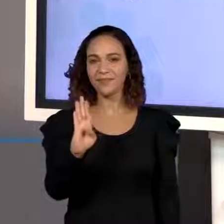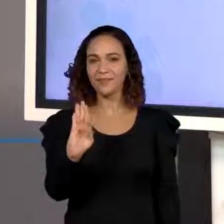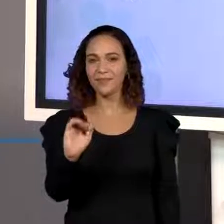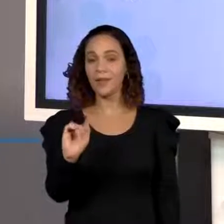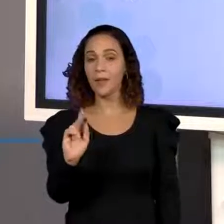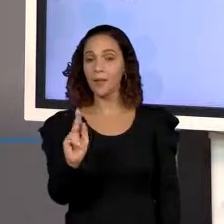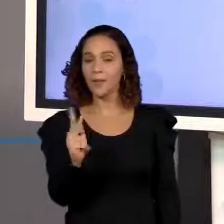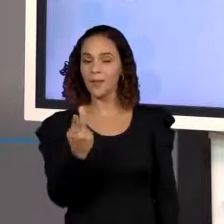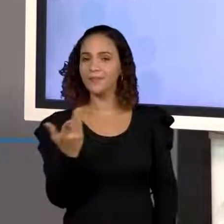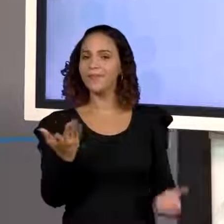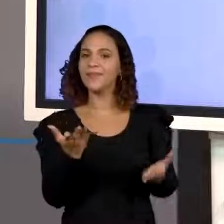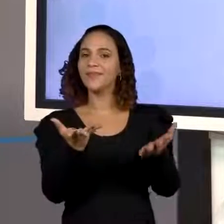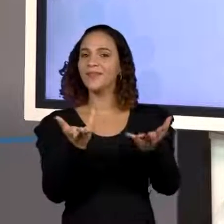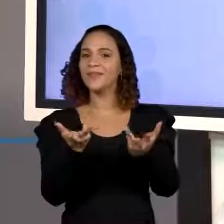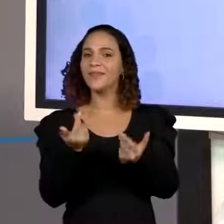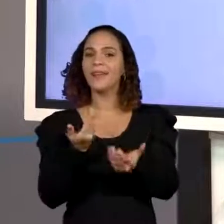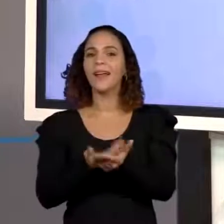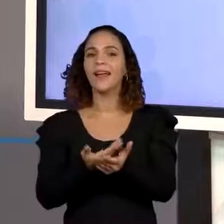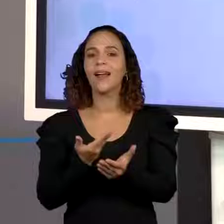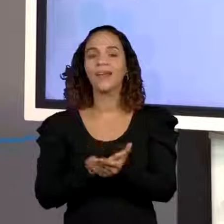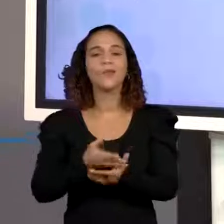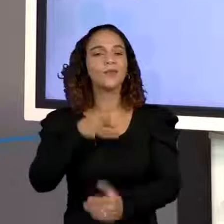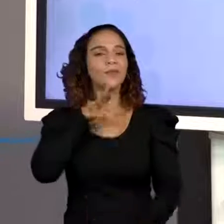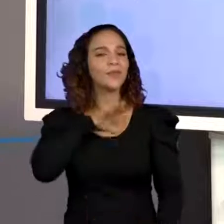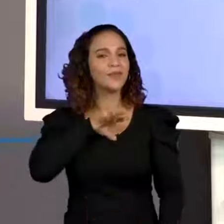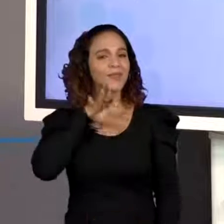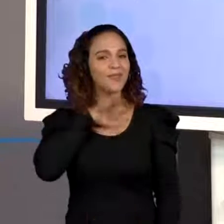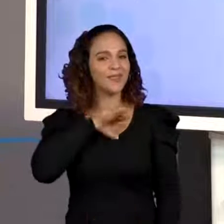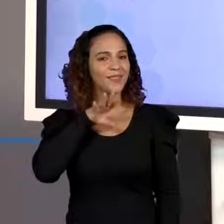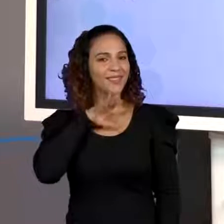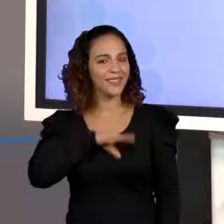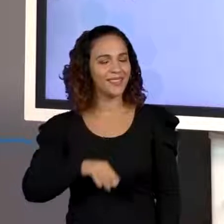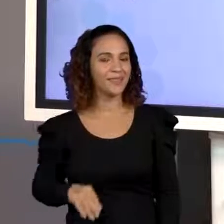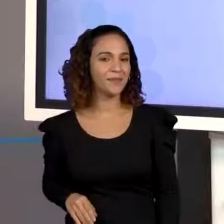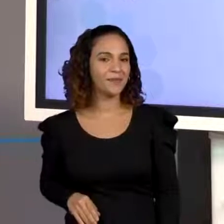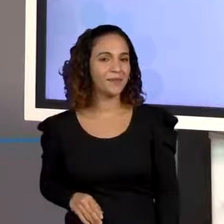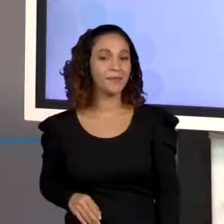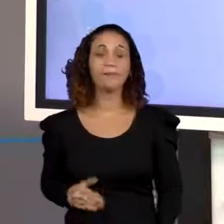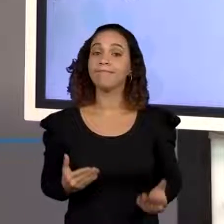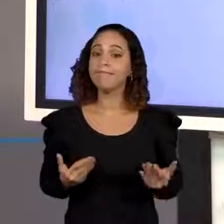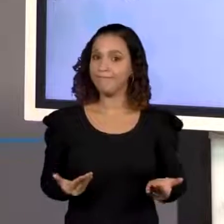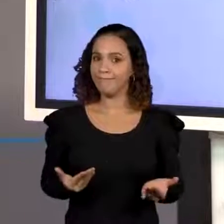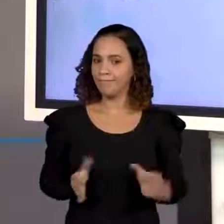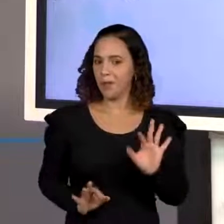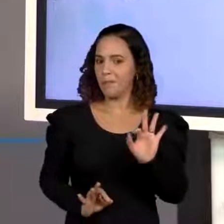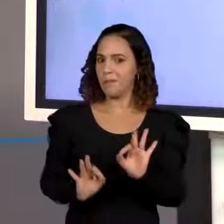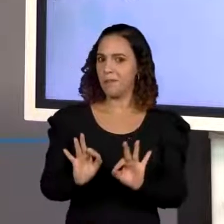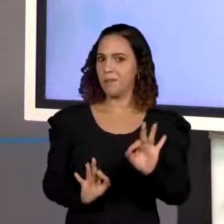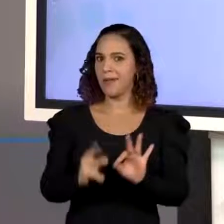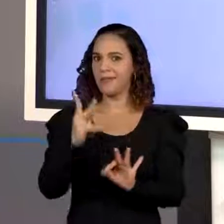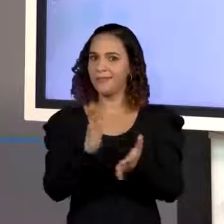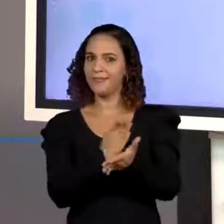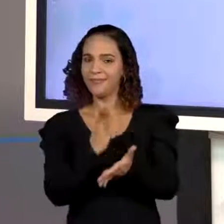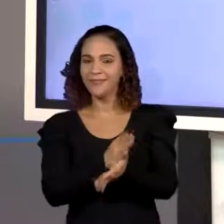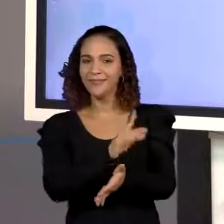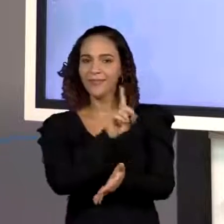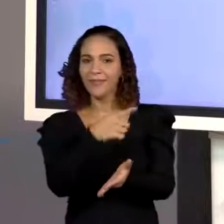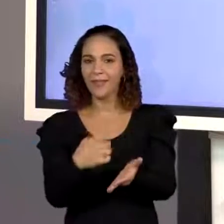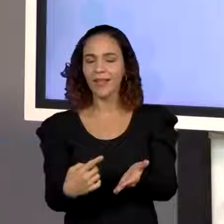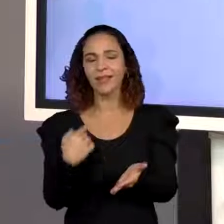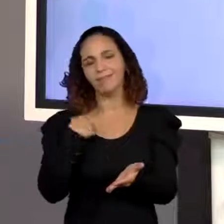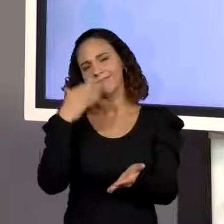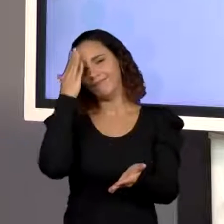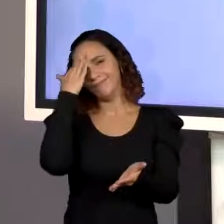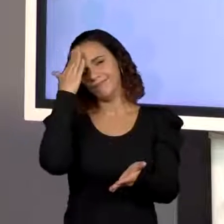convidar você para uma super aula de língua portuguesa. Então, prepara aí seu caderno que eu tenho certeza que você